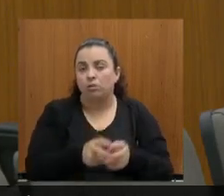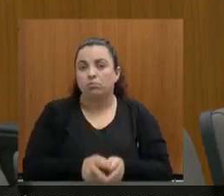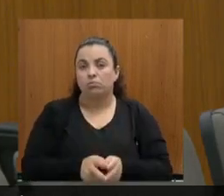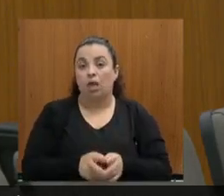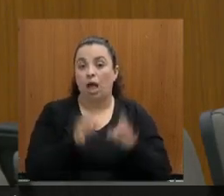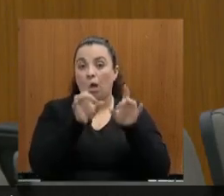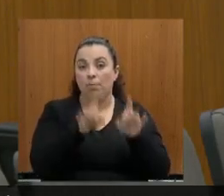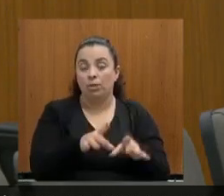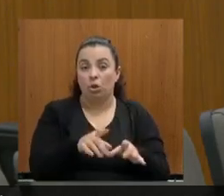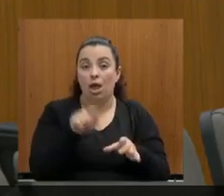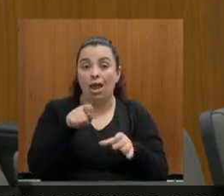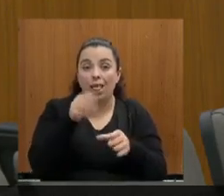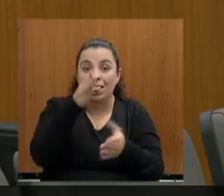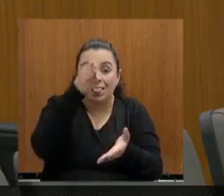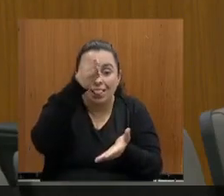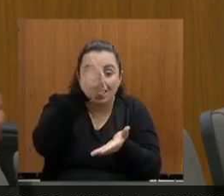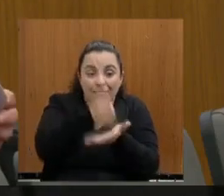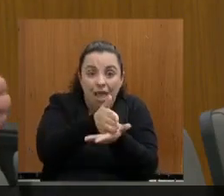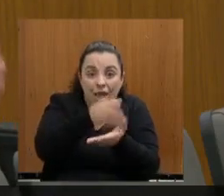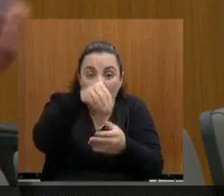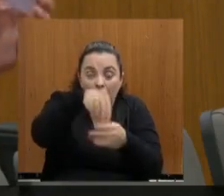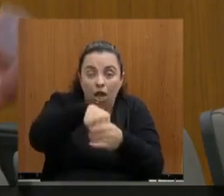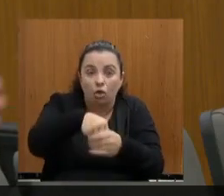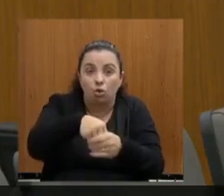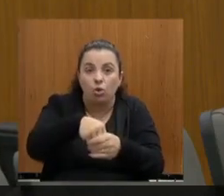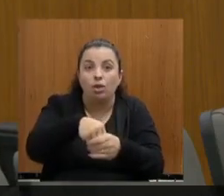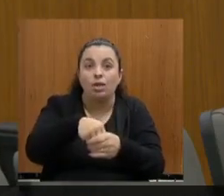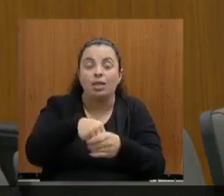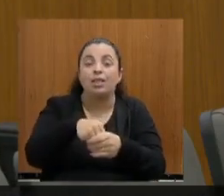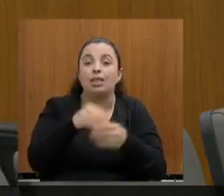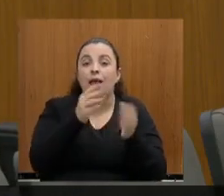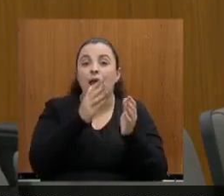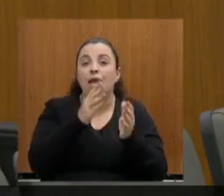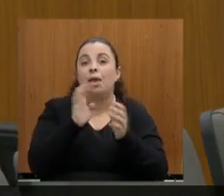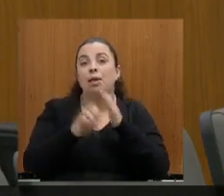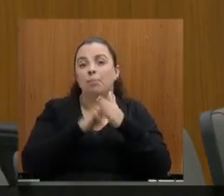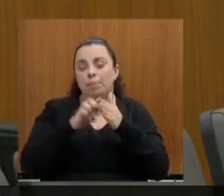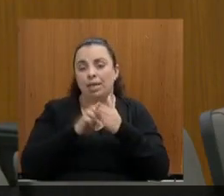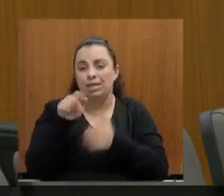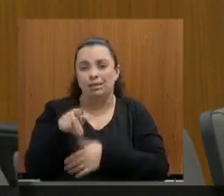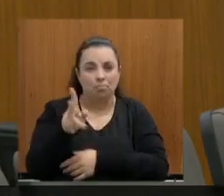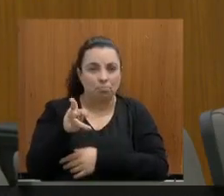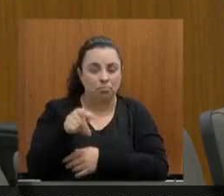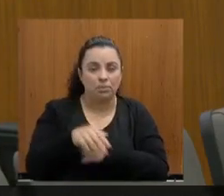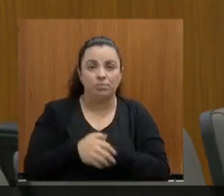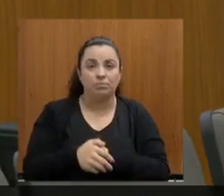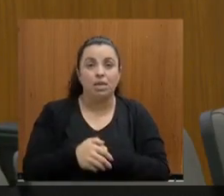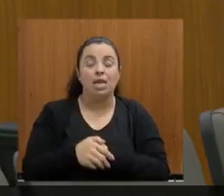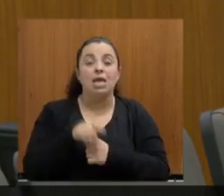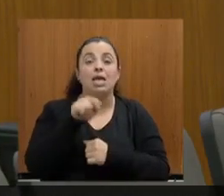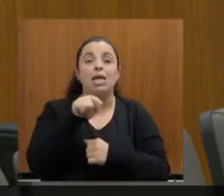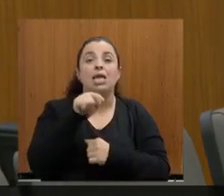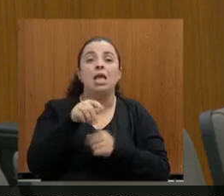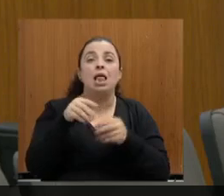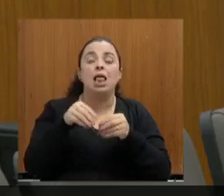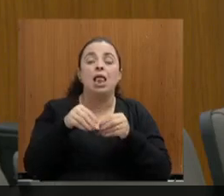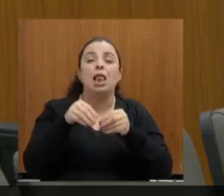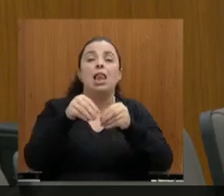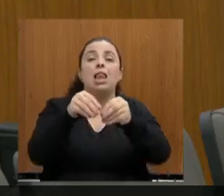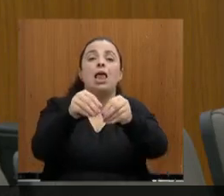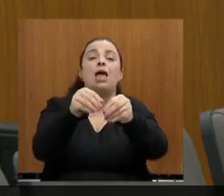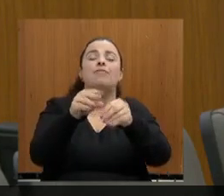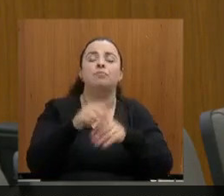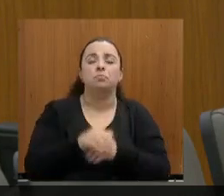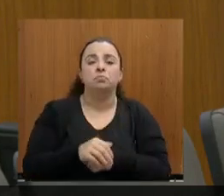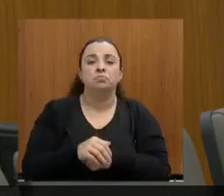contamos gelados de de aves sabe por onde Porto de Itajaí em Santa